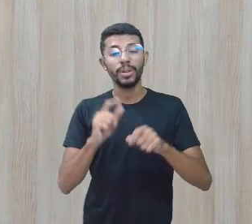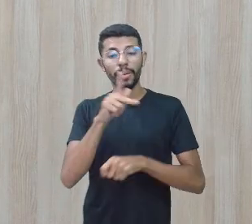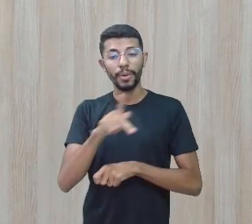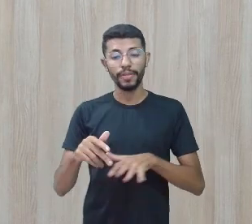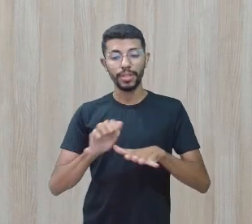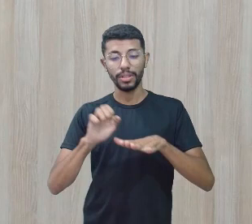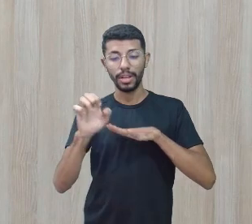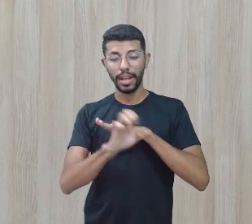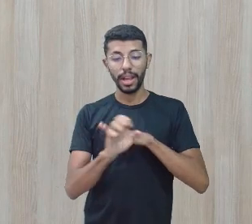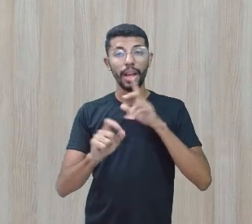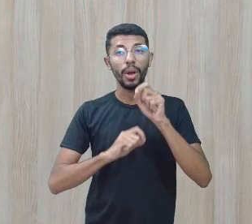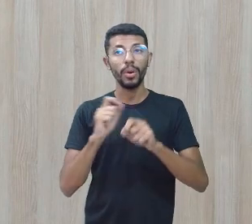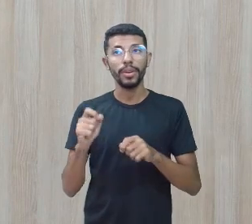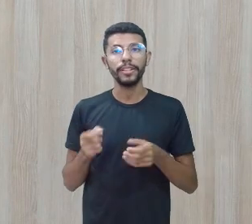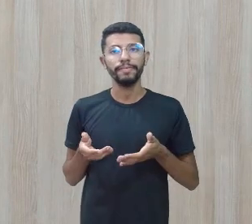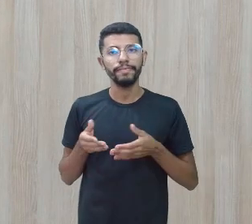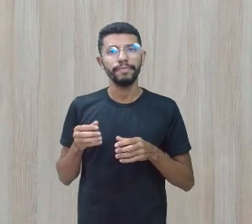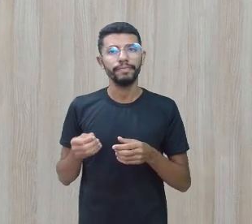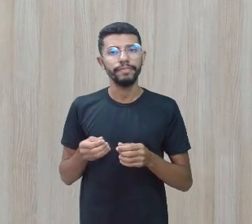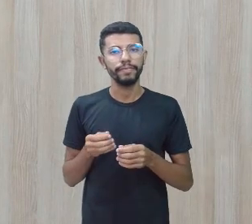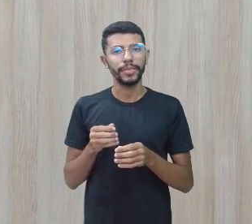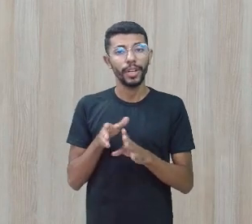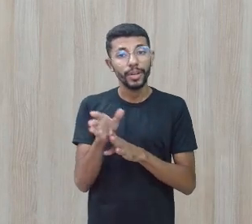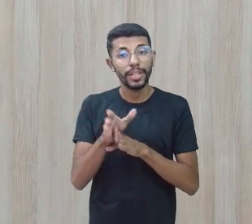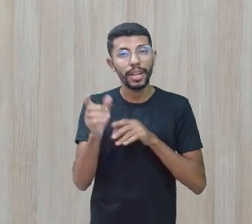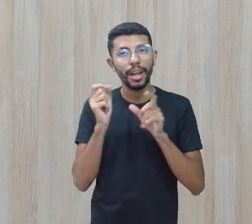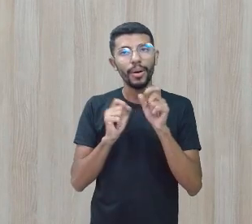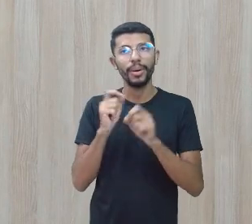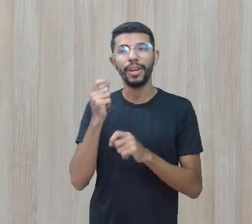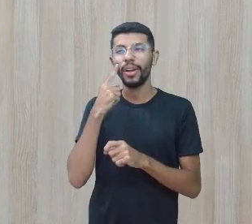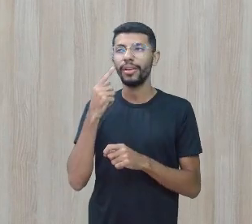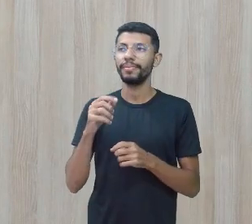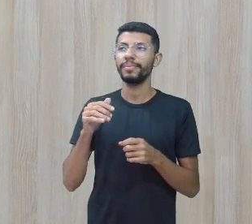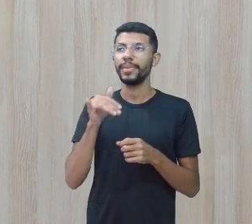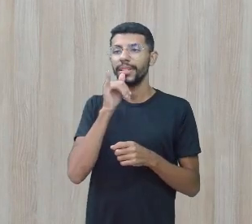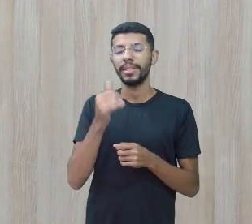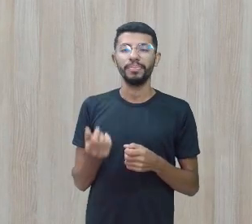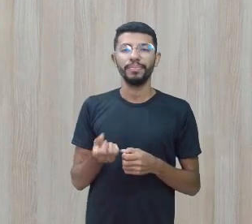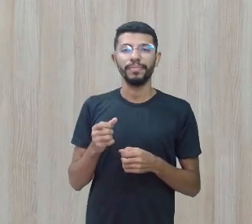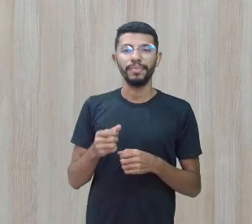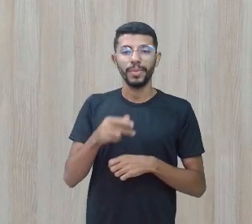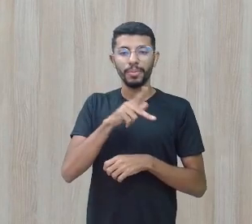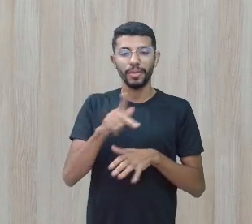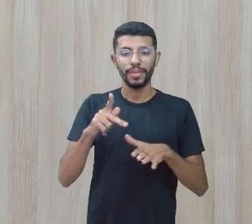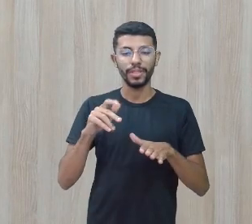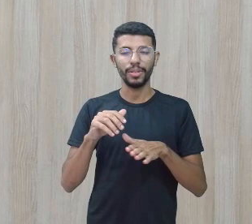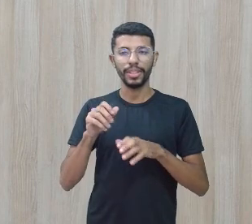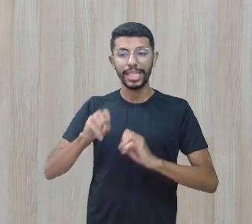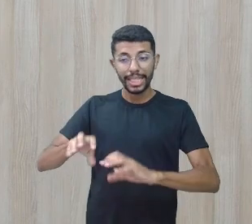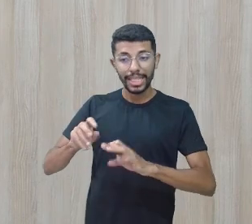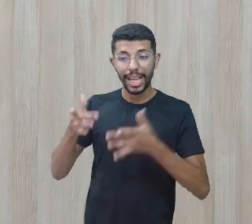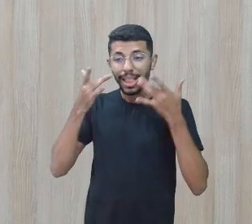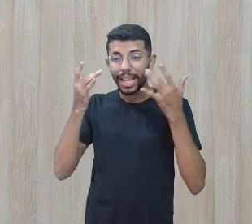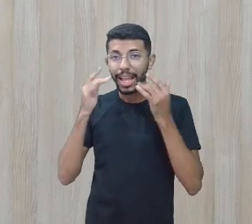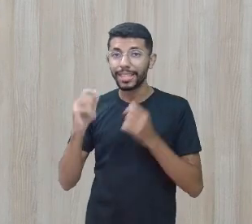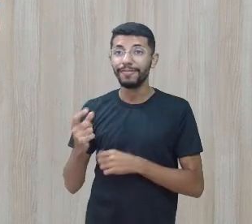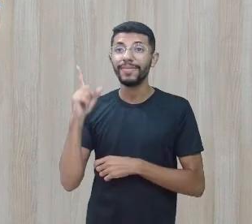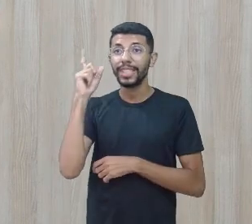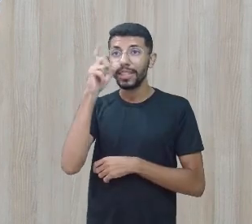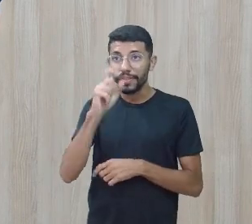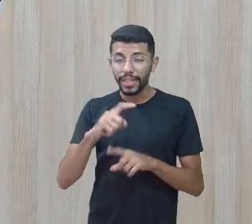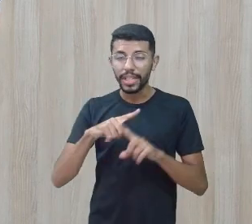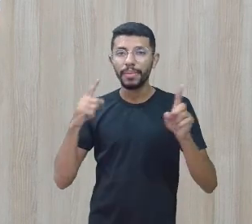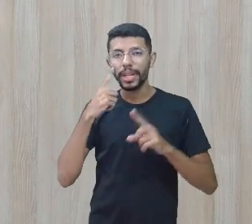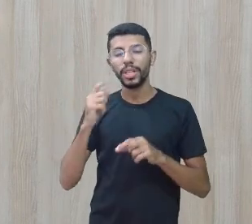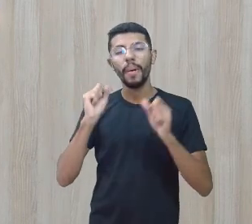ele trabalhar teatro fica um pouco complicado, já que ele só tem um estudante, aí com um estudante surdo, mas ele pode propor